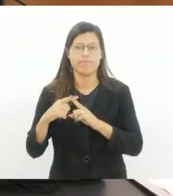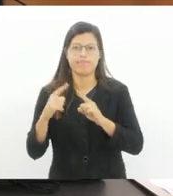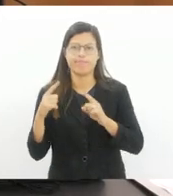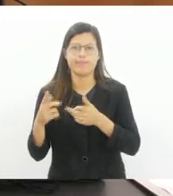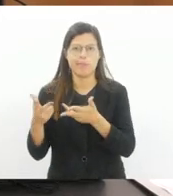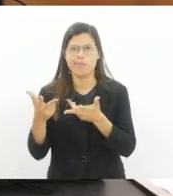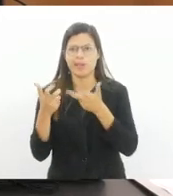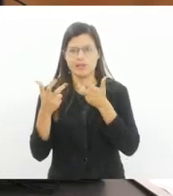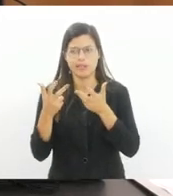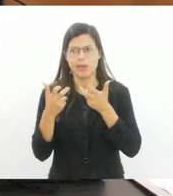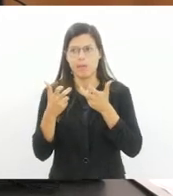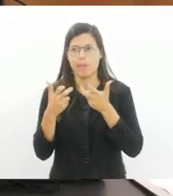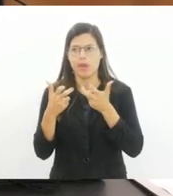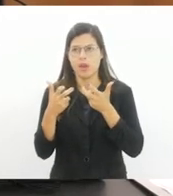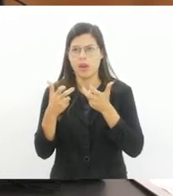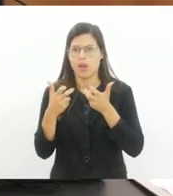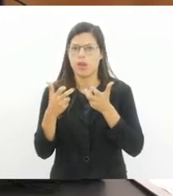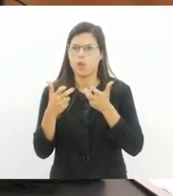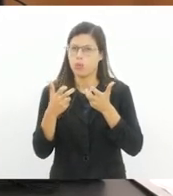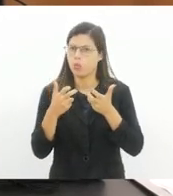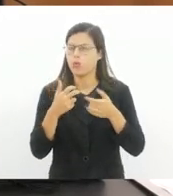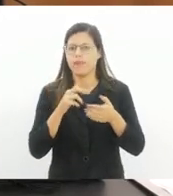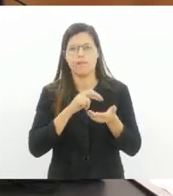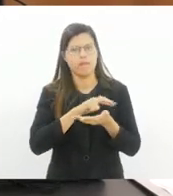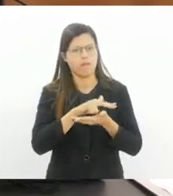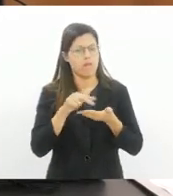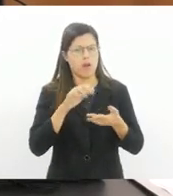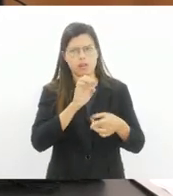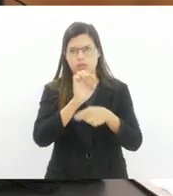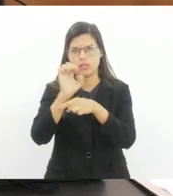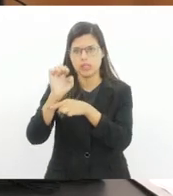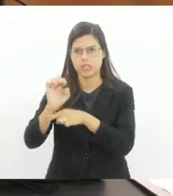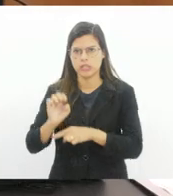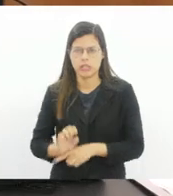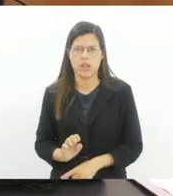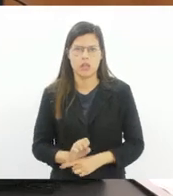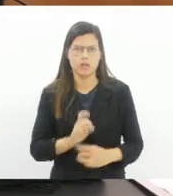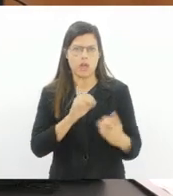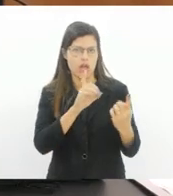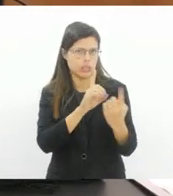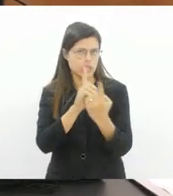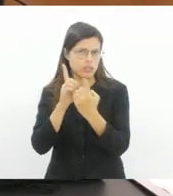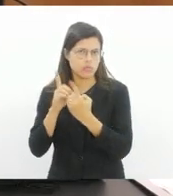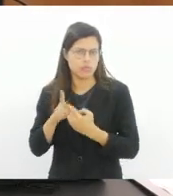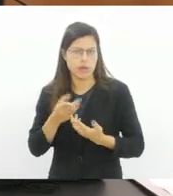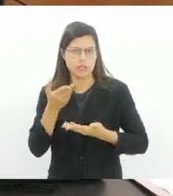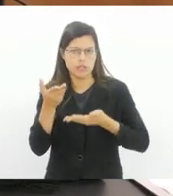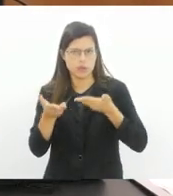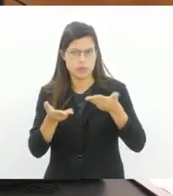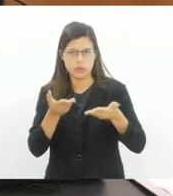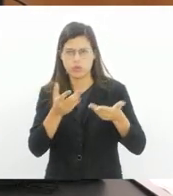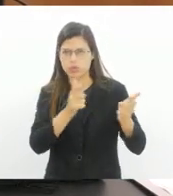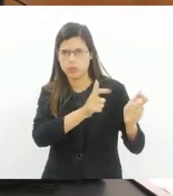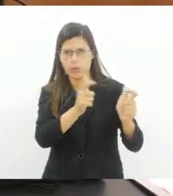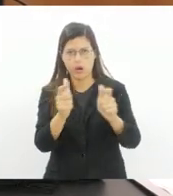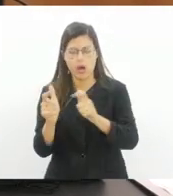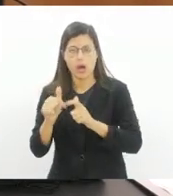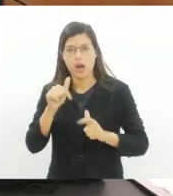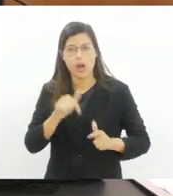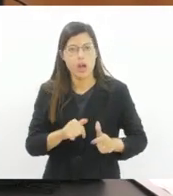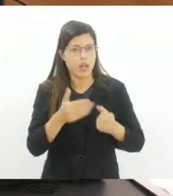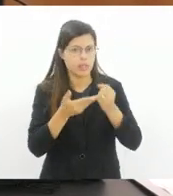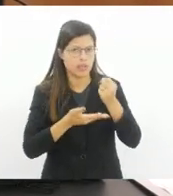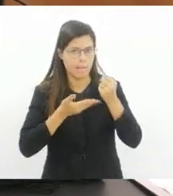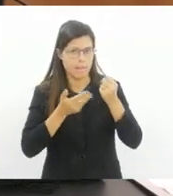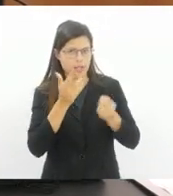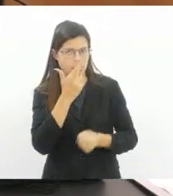é que, em muitos estados, em muitos serviços, em muitos lugares, esse fundamentalismo